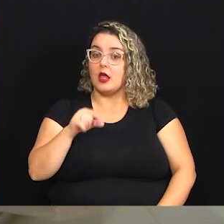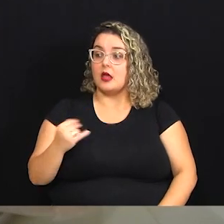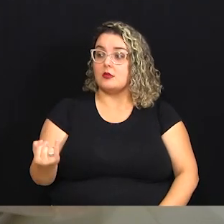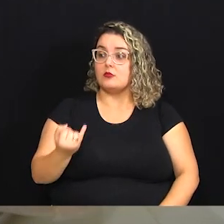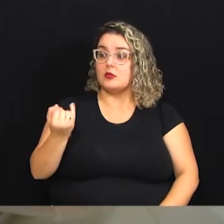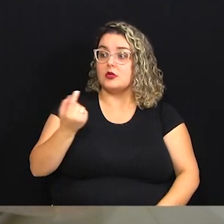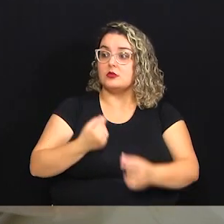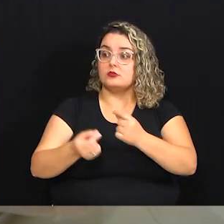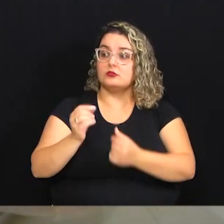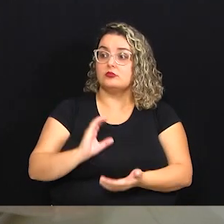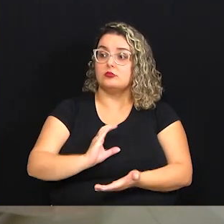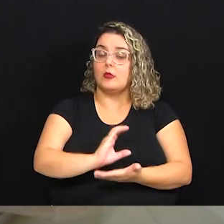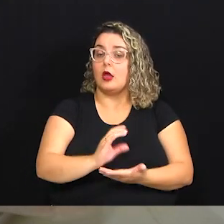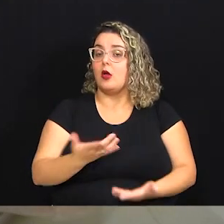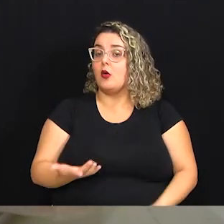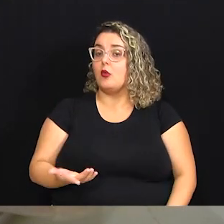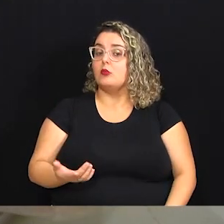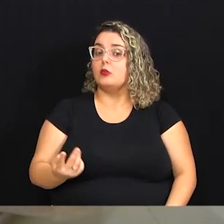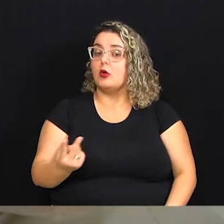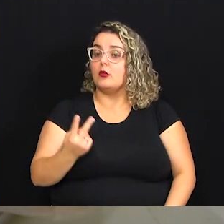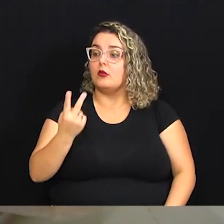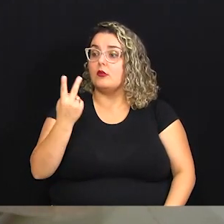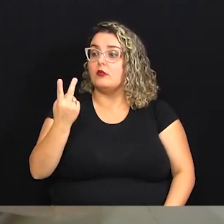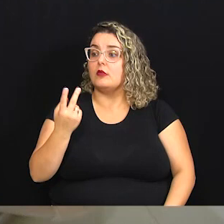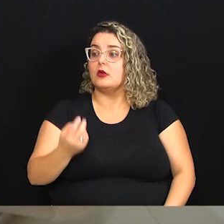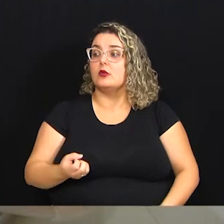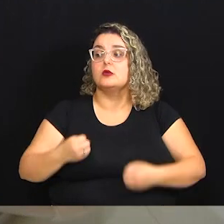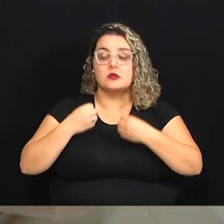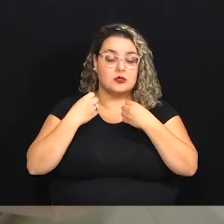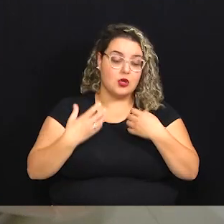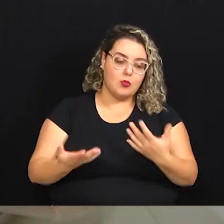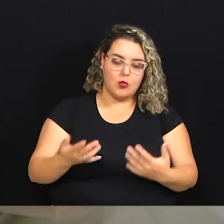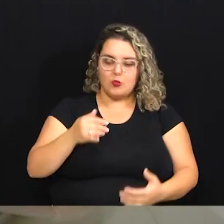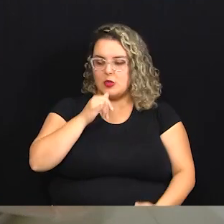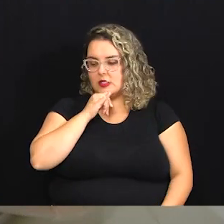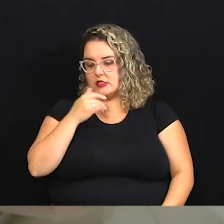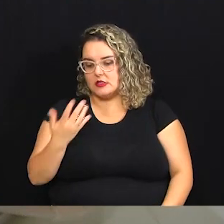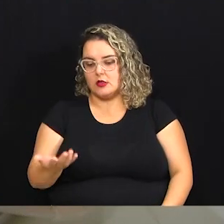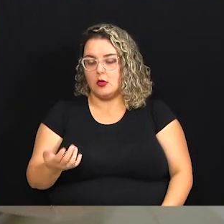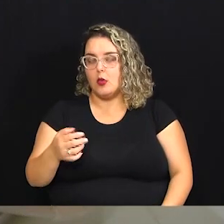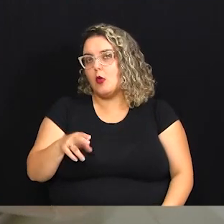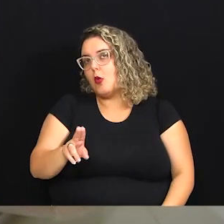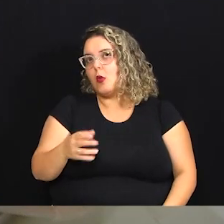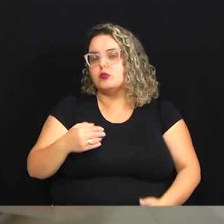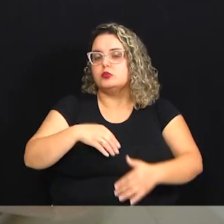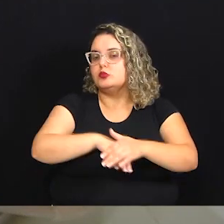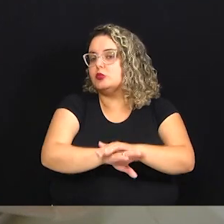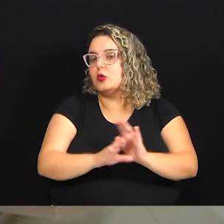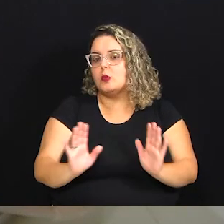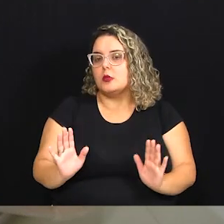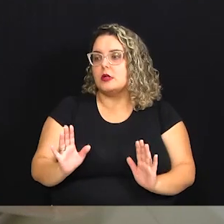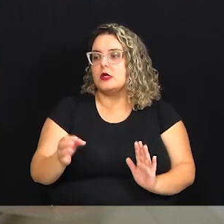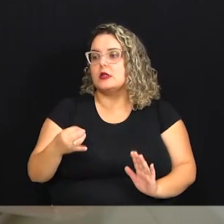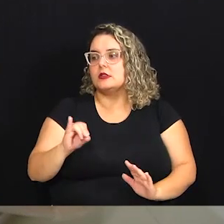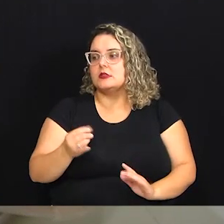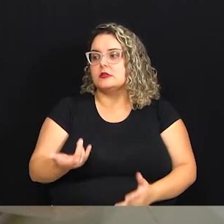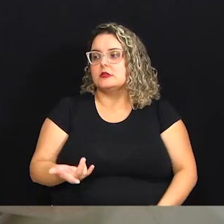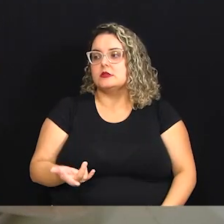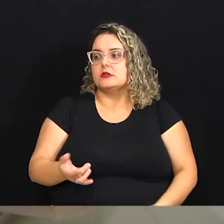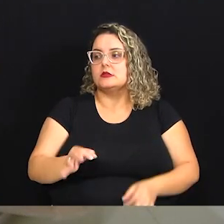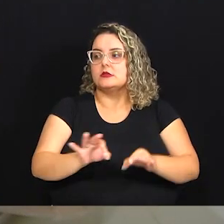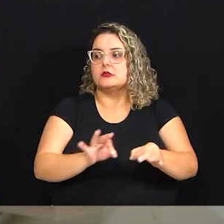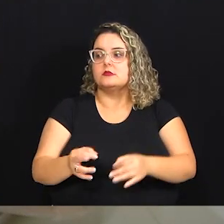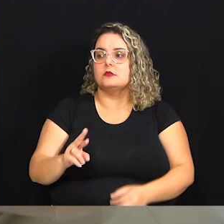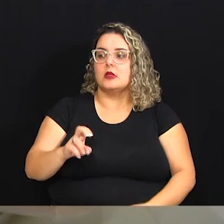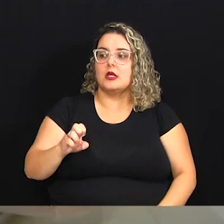seria interessante fazer um investimento? Seria um valor que valeria a pena, por exemplo? Ou guardar, se eu estiver